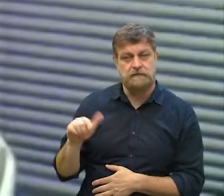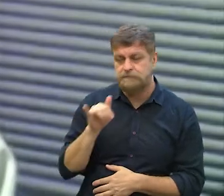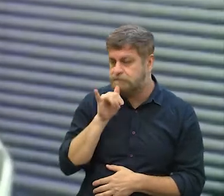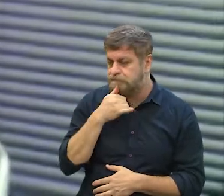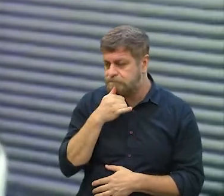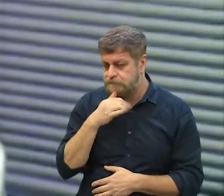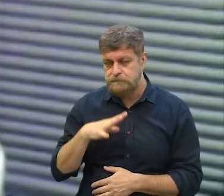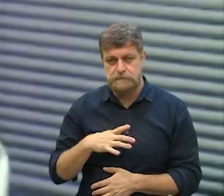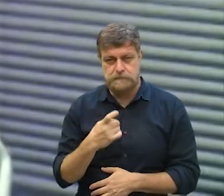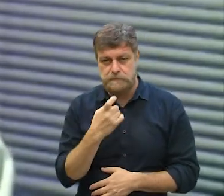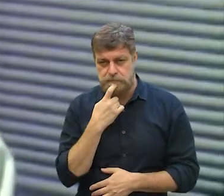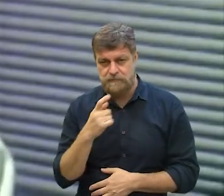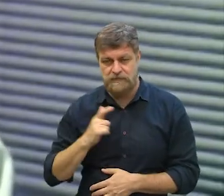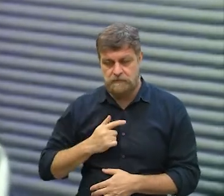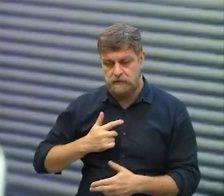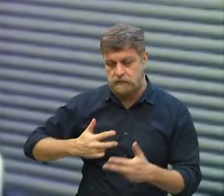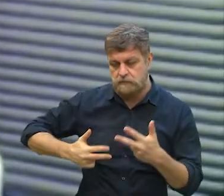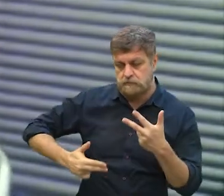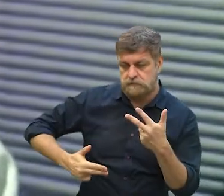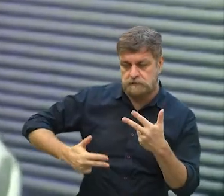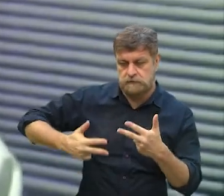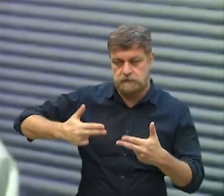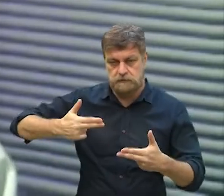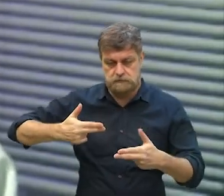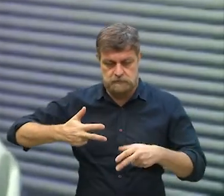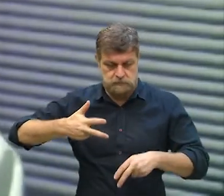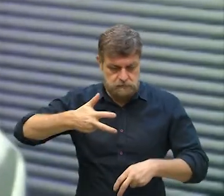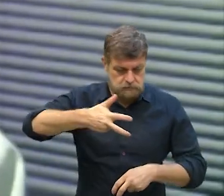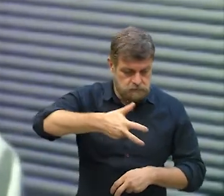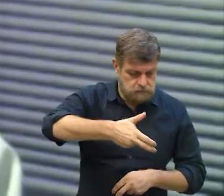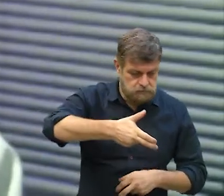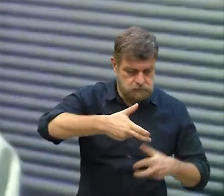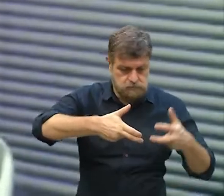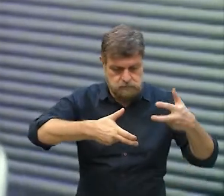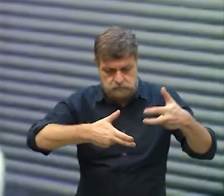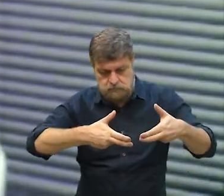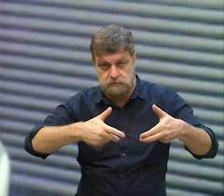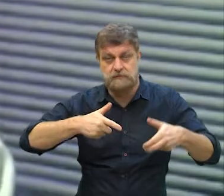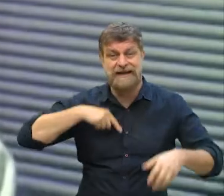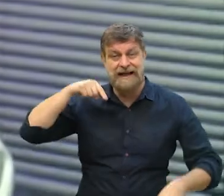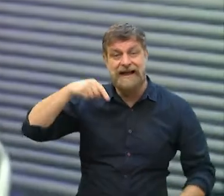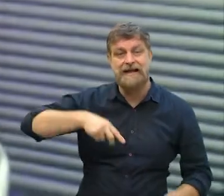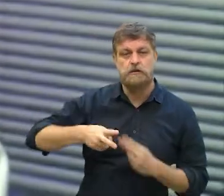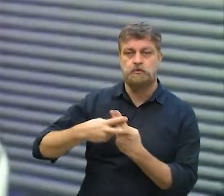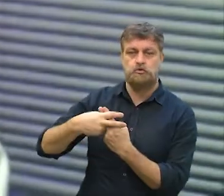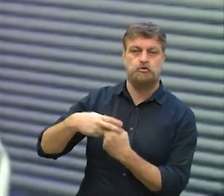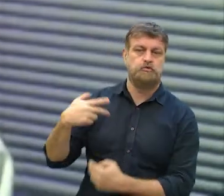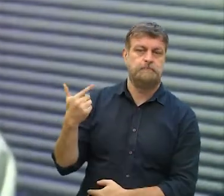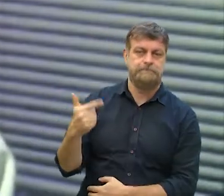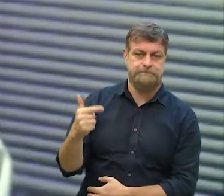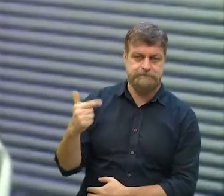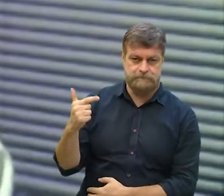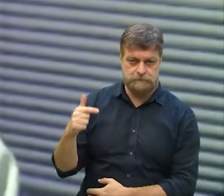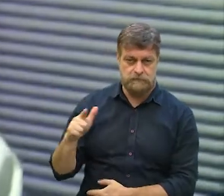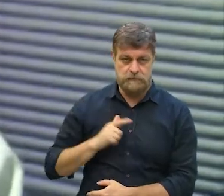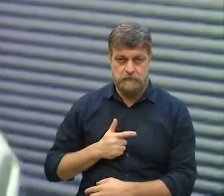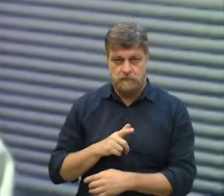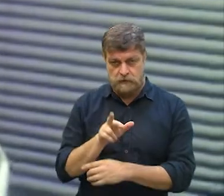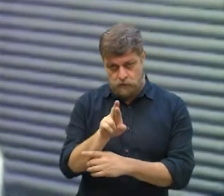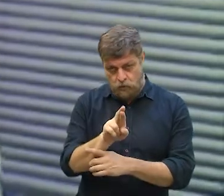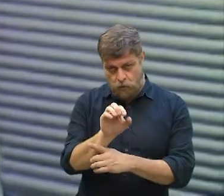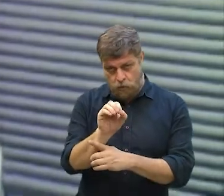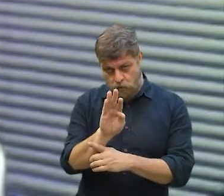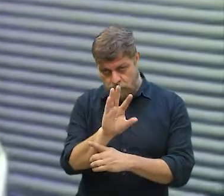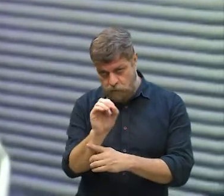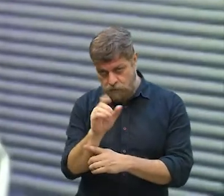temos, infelizmente, em Campinas, a cirurgia robótica para o SUS. Mas a cirurgia robótica, ela é uma cirurgia de difícil